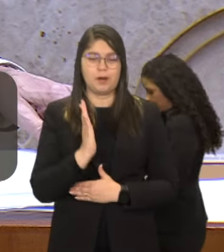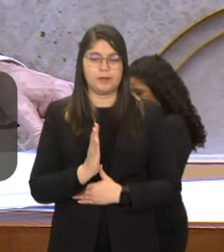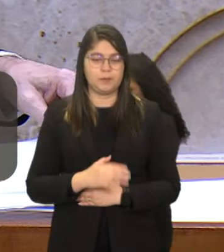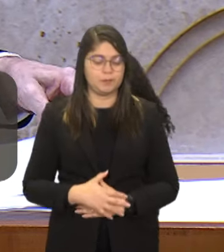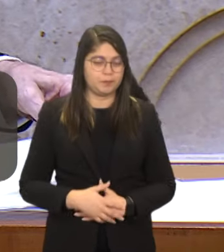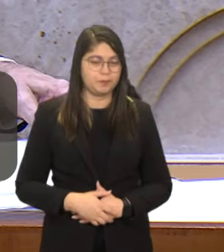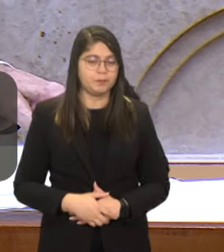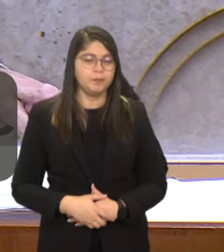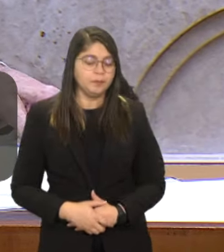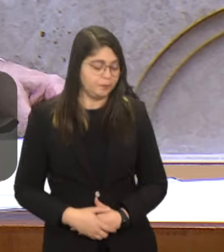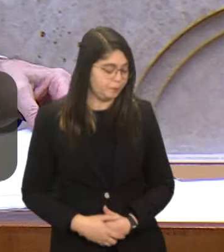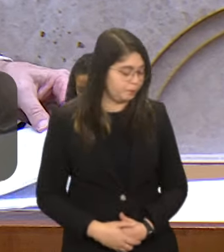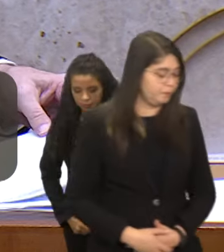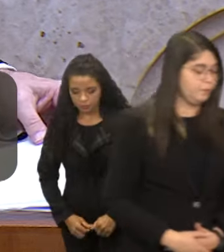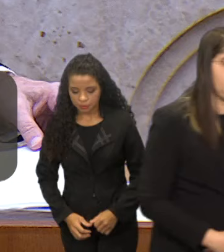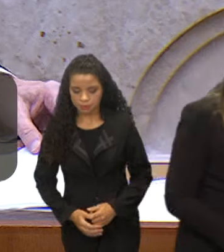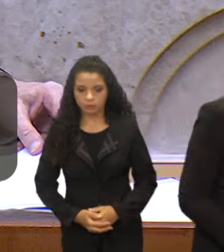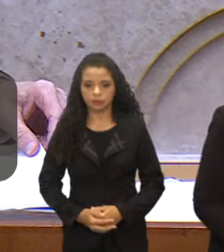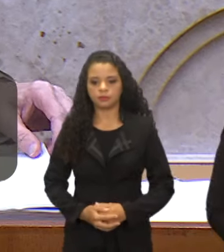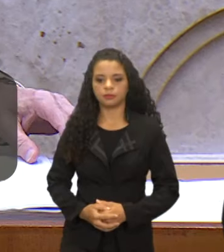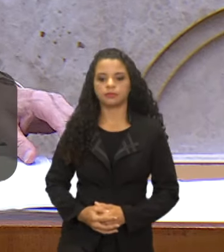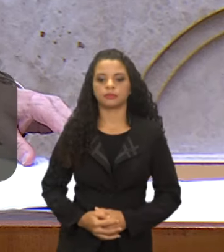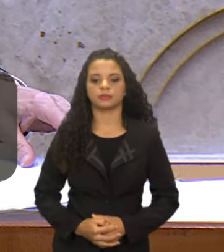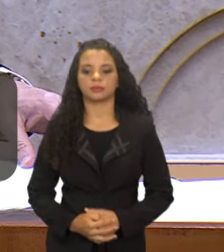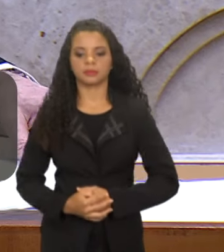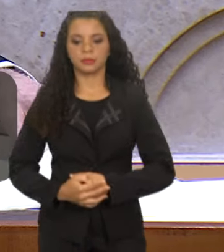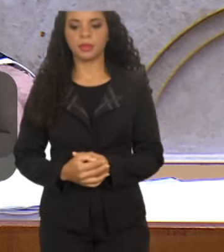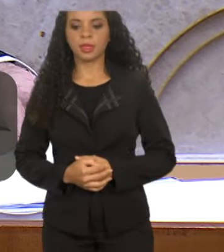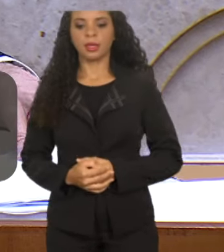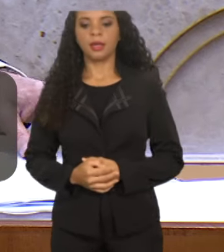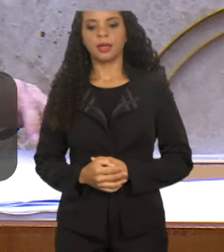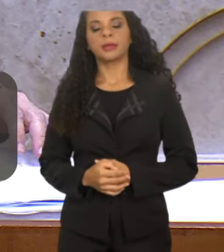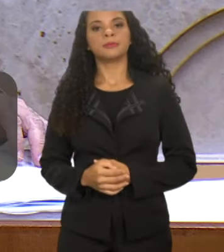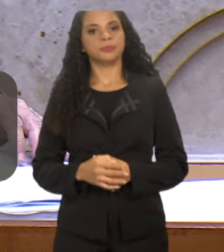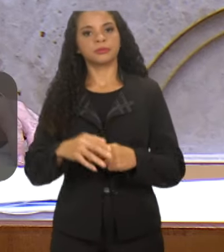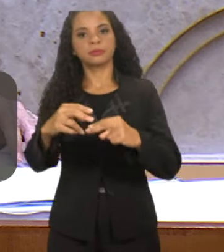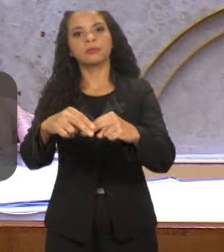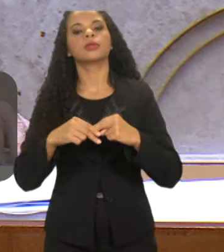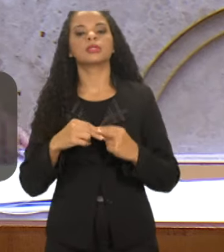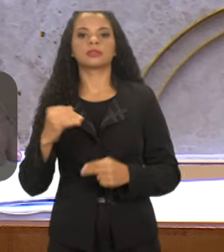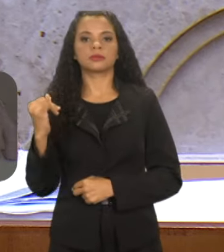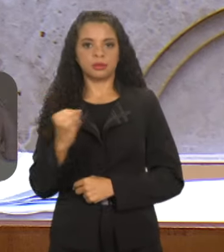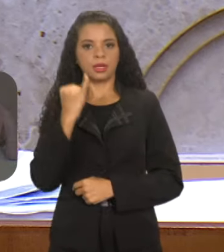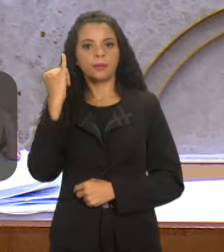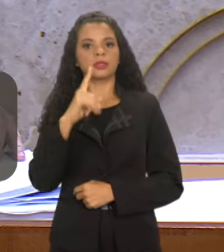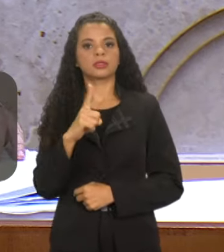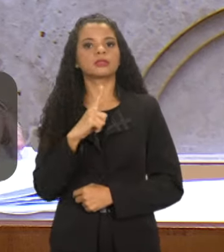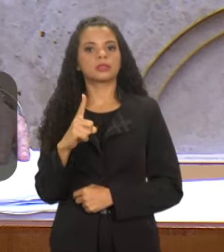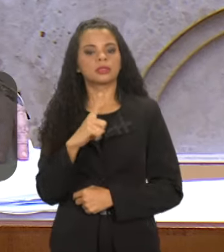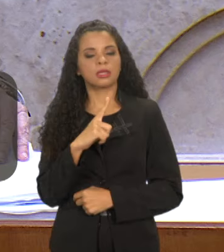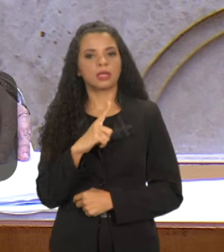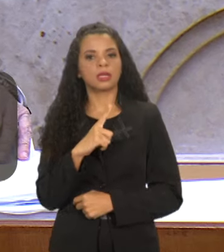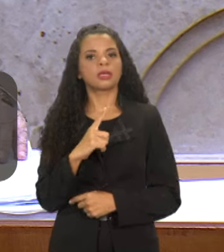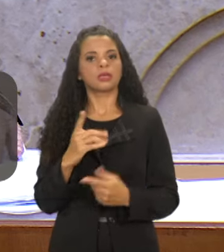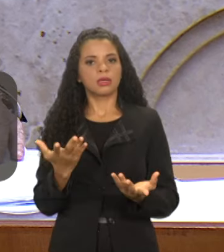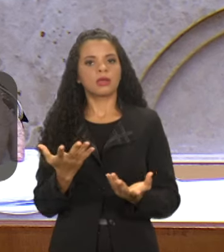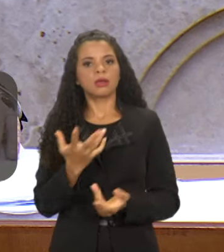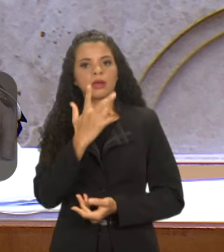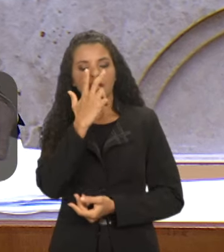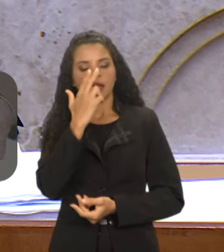Portanto, pela importância de que ele se reveste, pareceu-me bem trazer a matéria